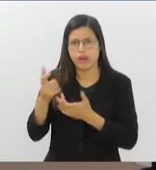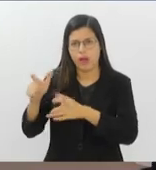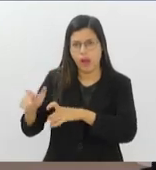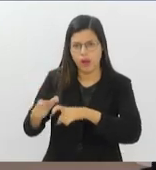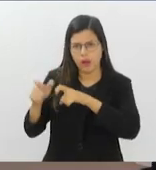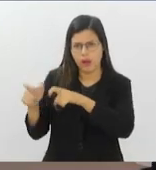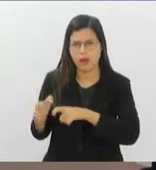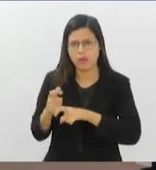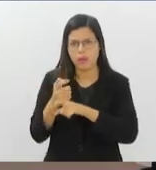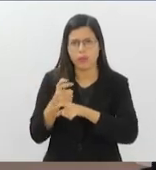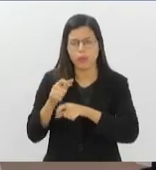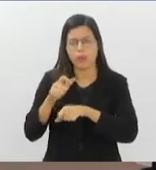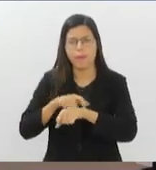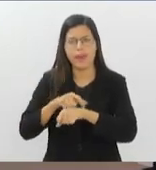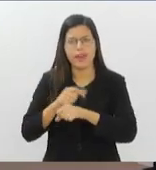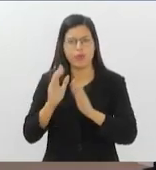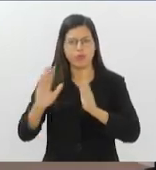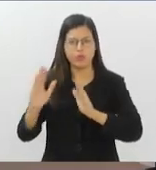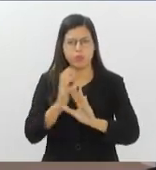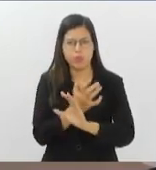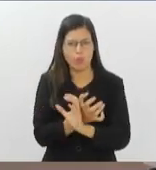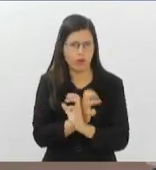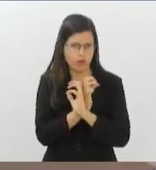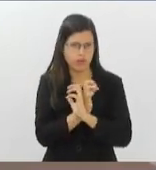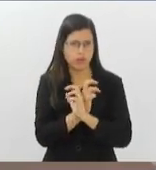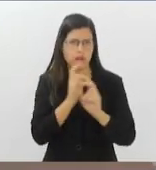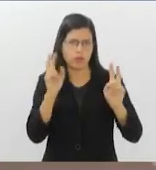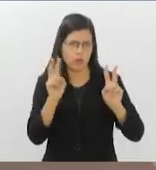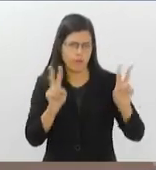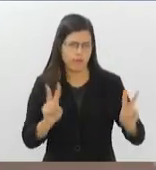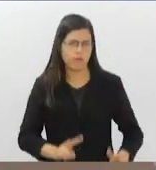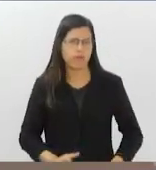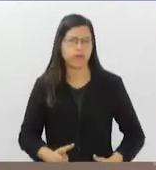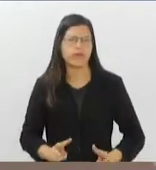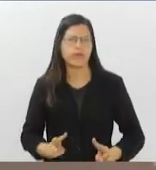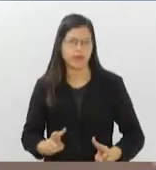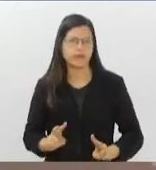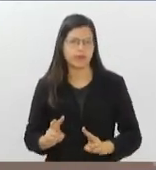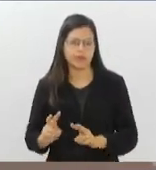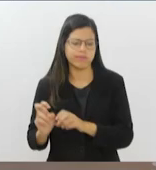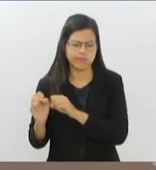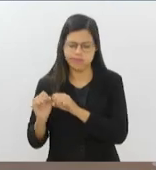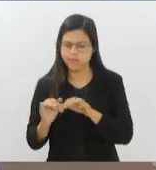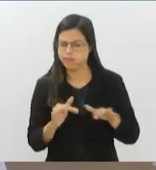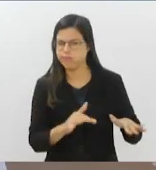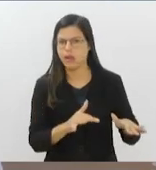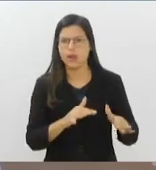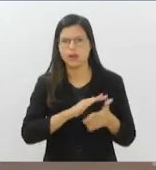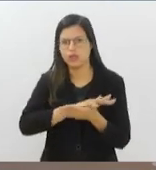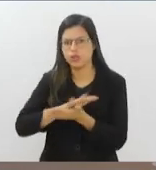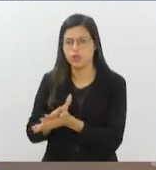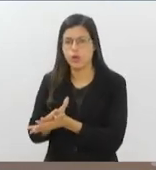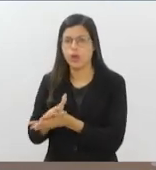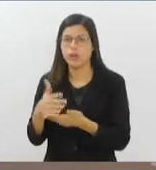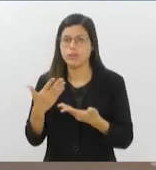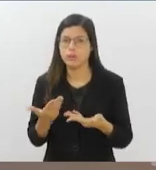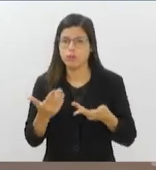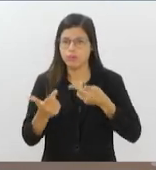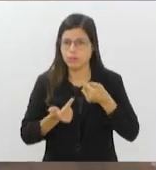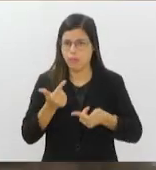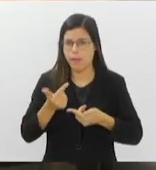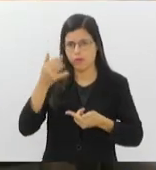seca, que o vento leva e destrói as unidades de conservação. Então, o trabalho de prevenção é fundamental.